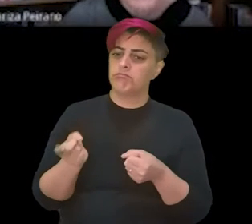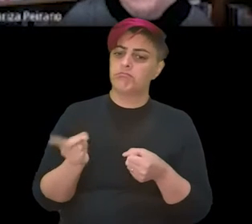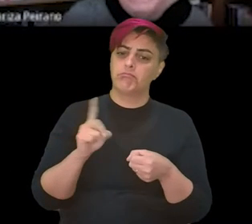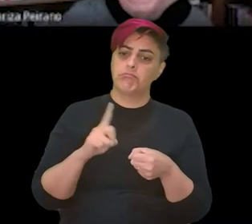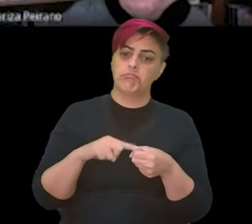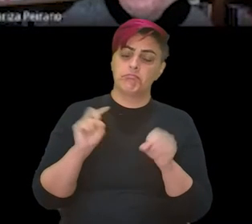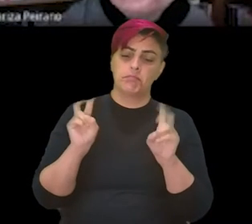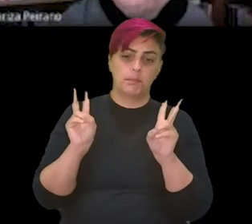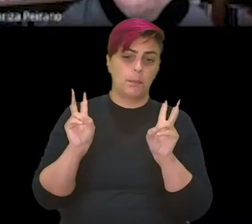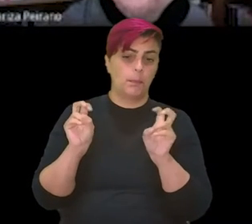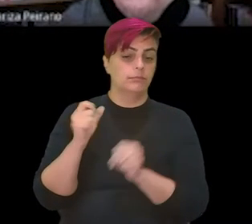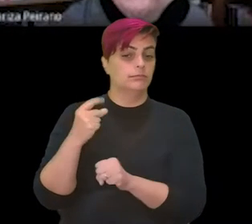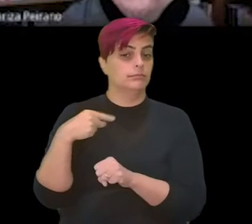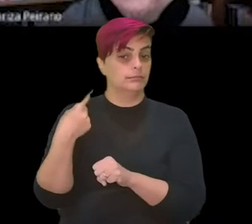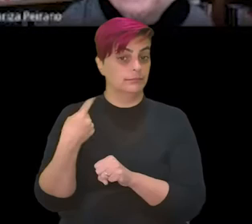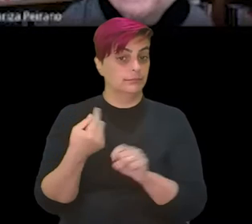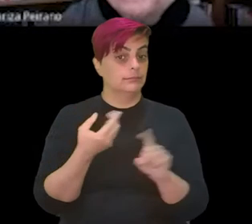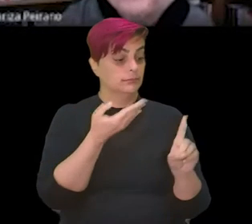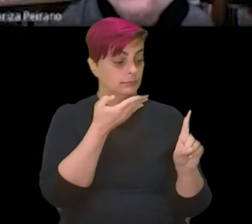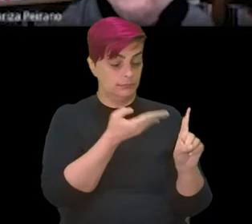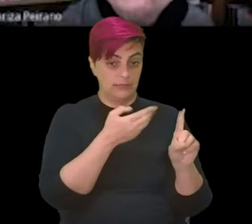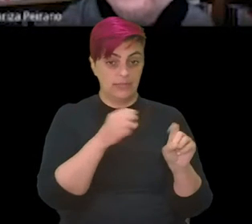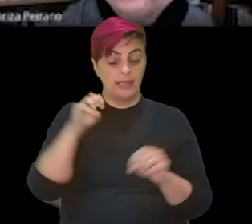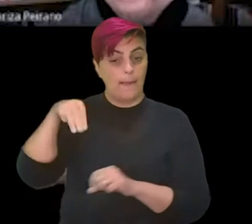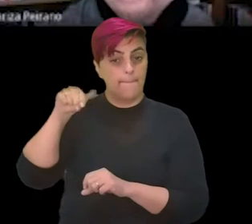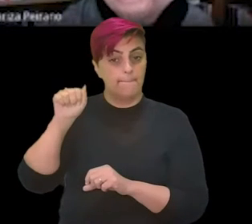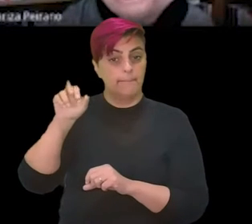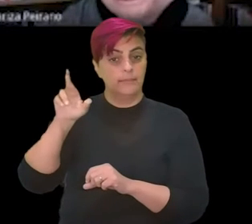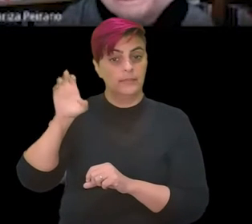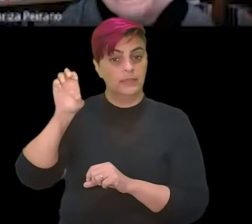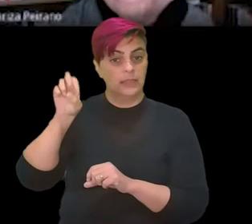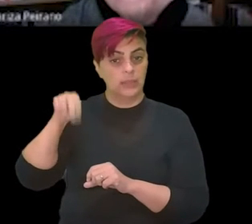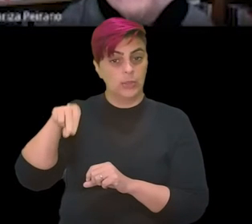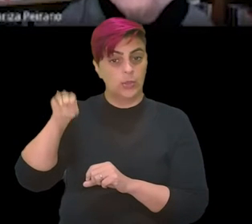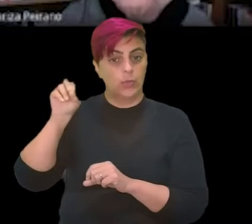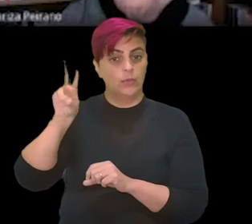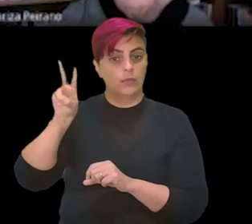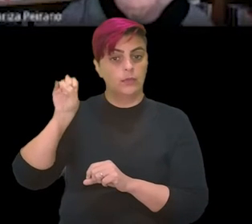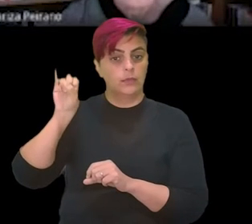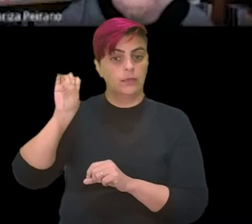dessa apresentação. Aqui está Malinowski junto aos trobriandeses.